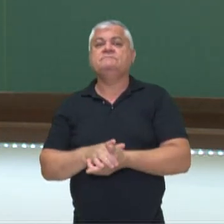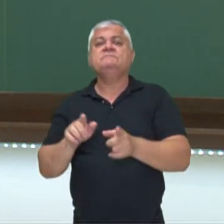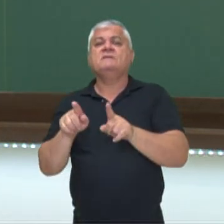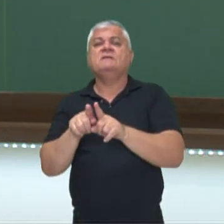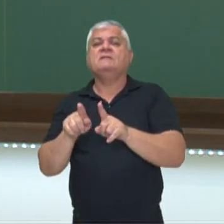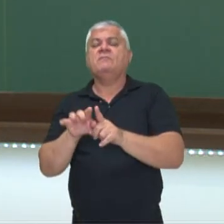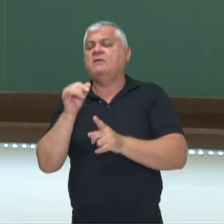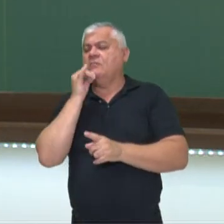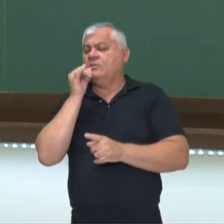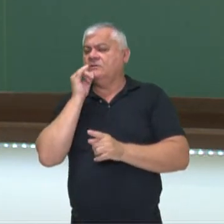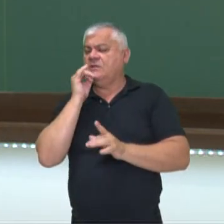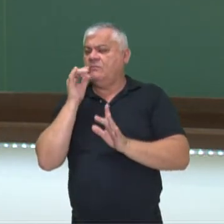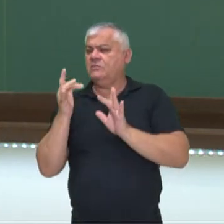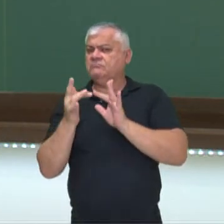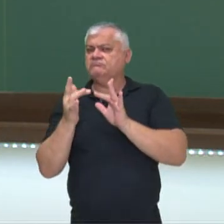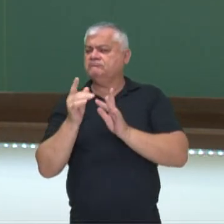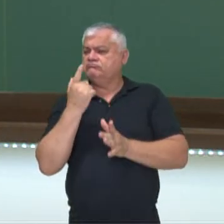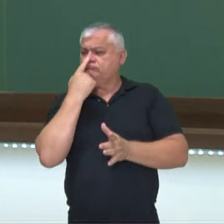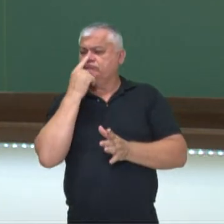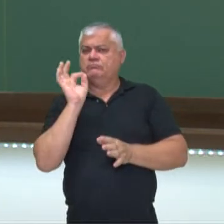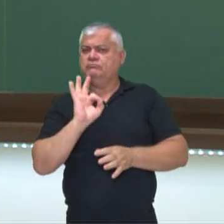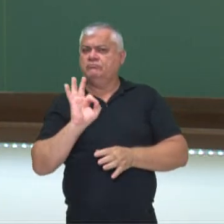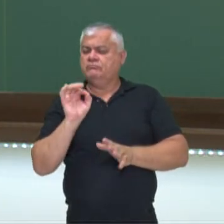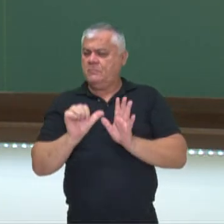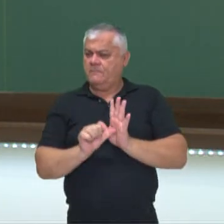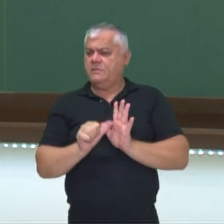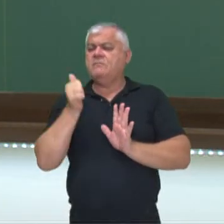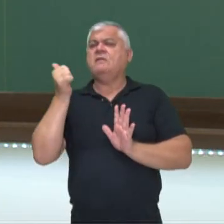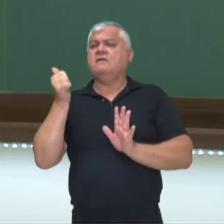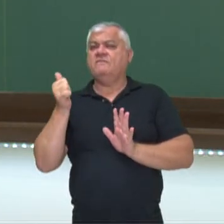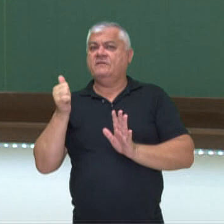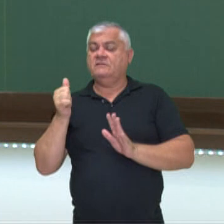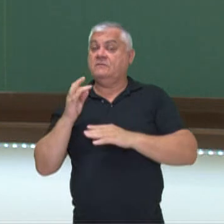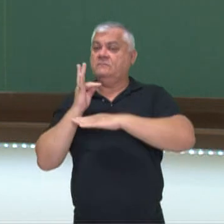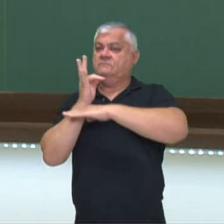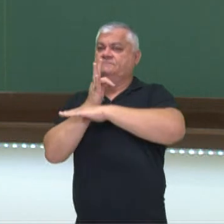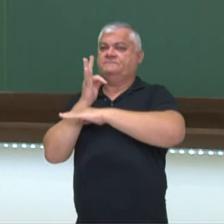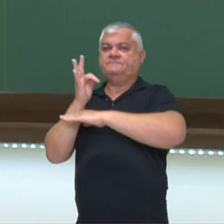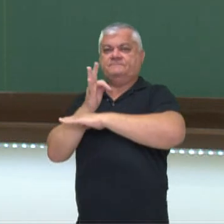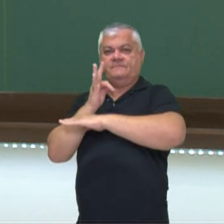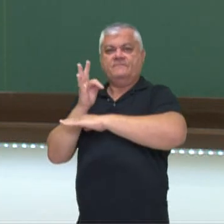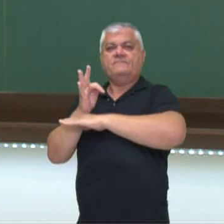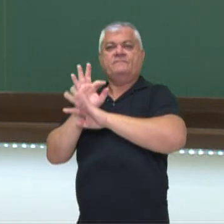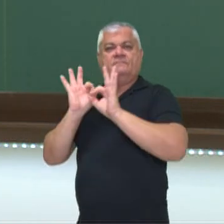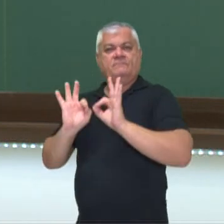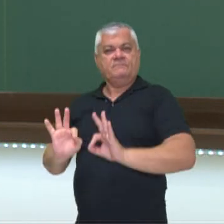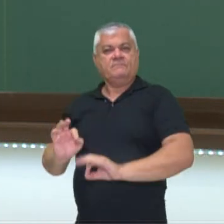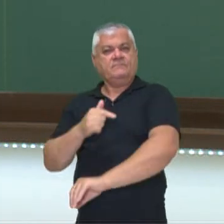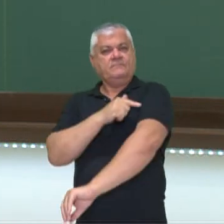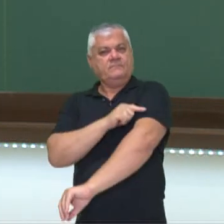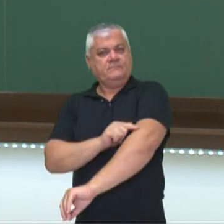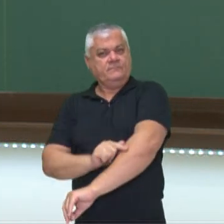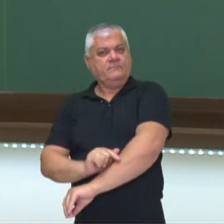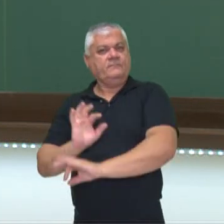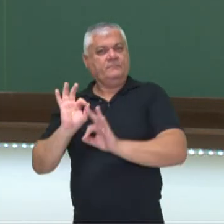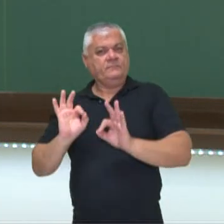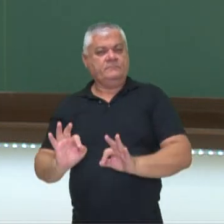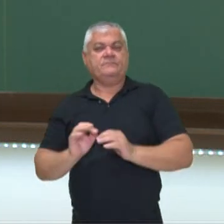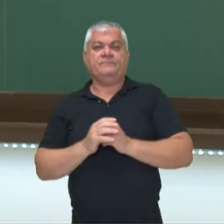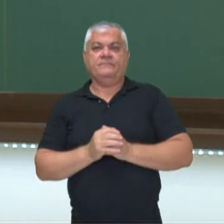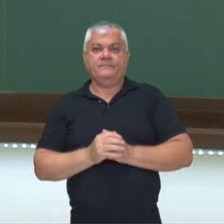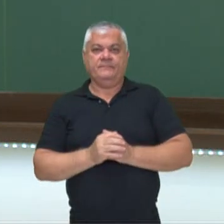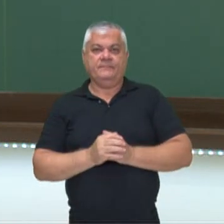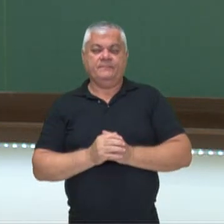nenhum grau de intimidade, você não conhece aquela pessoa, então você vai, né, utilizar uma linguagem mais formal